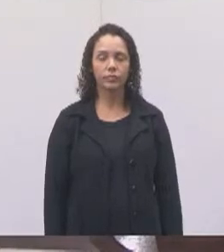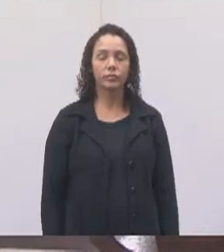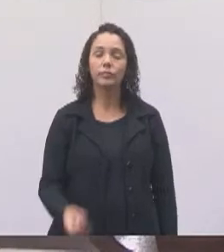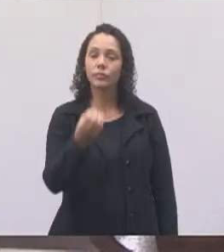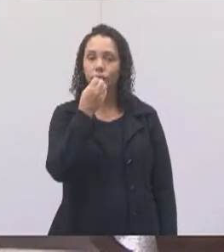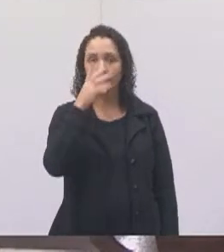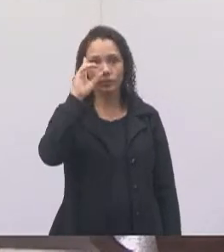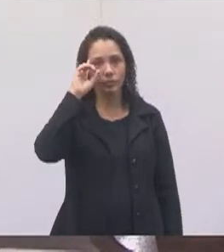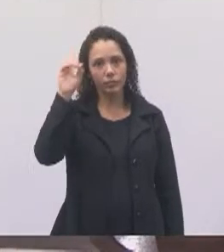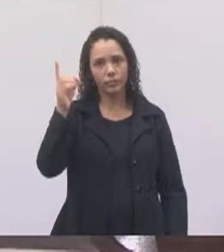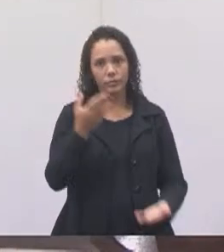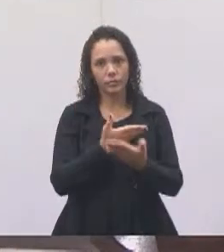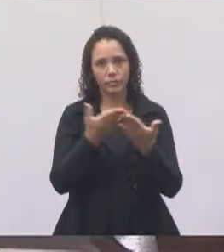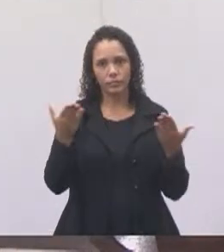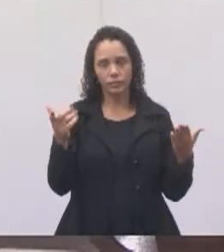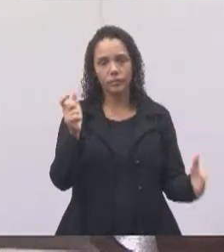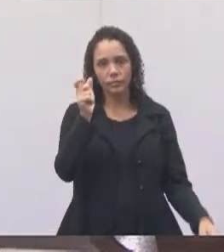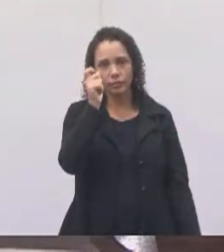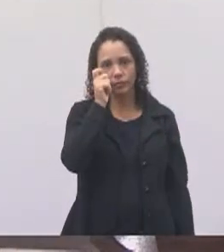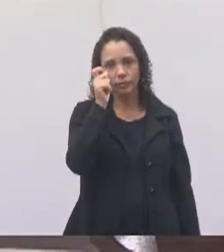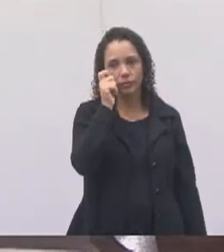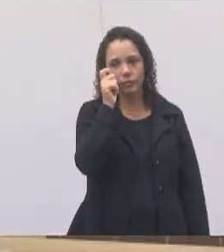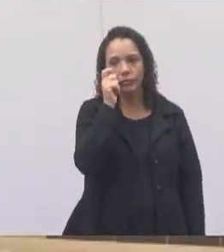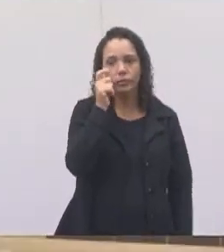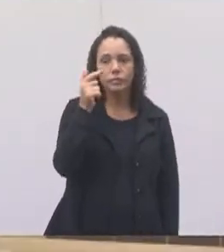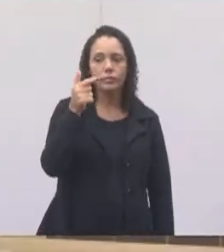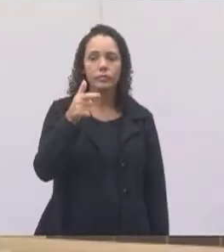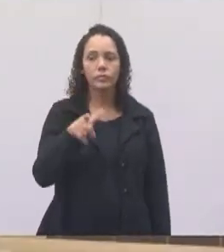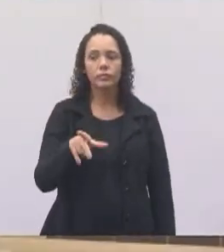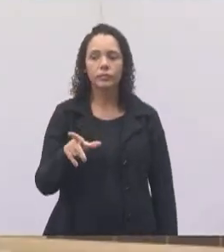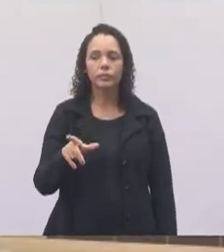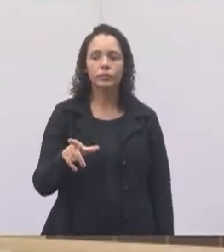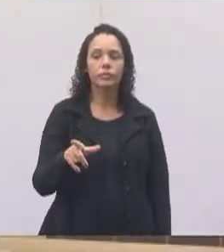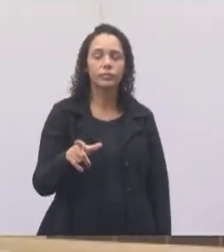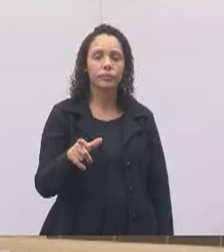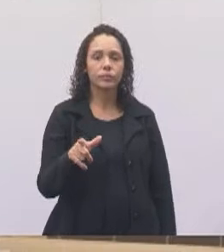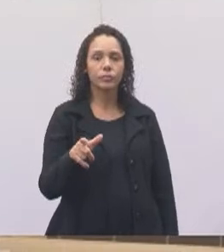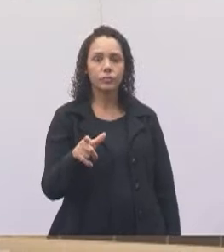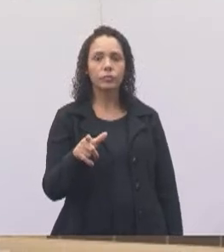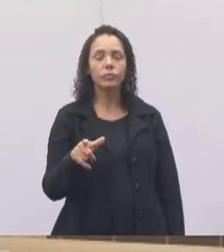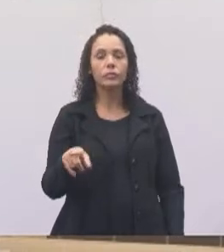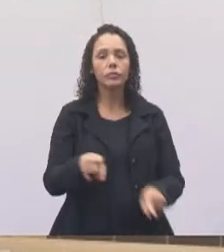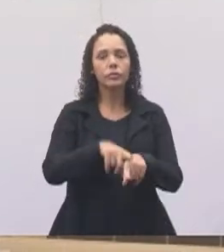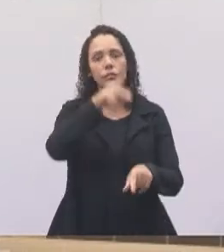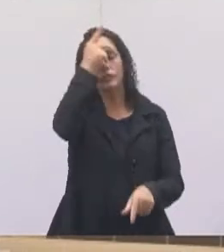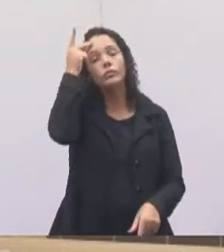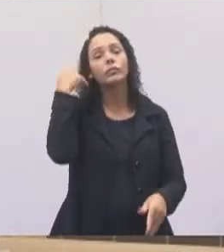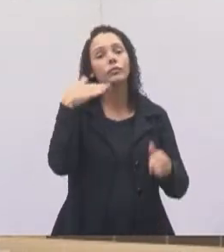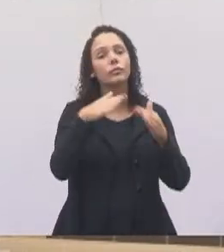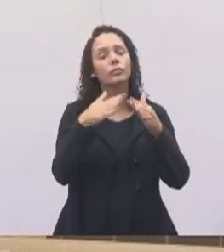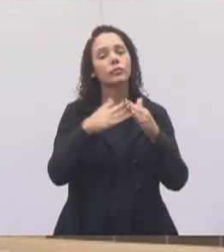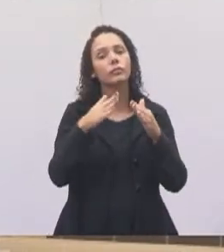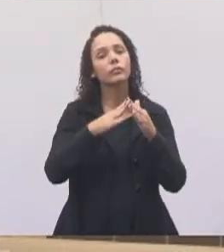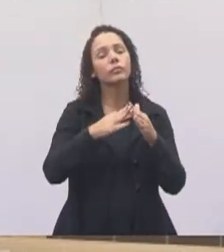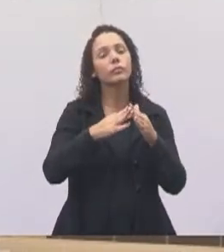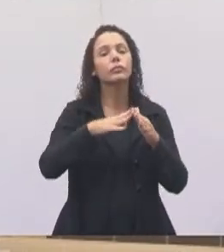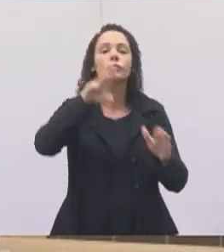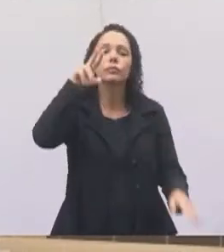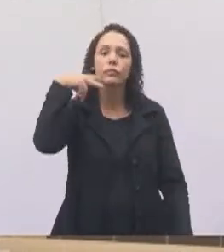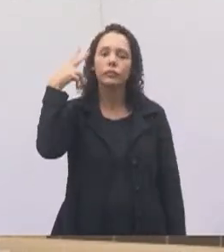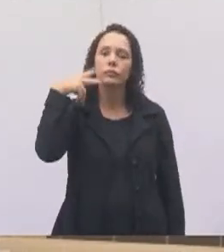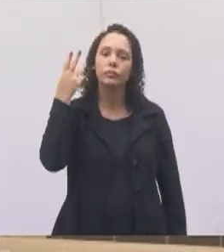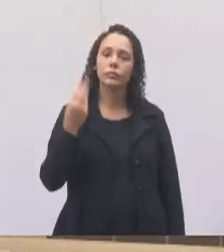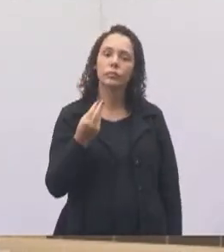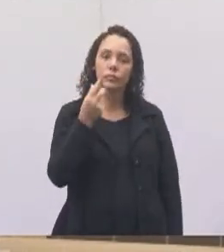Bom dia a todos que nos assistem novamente, a você aí que nos assiste na sua casa, aos nobres vereadores aqui